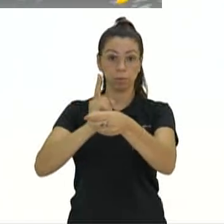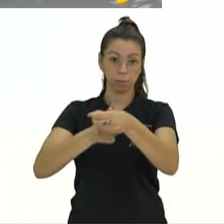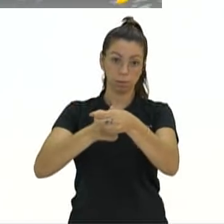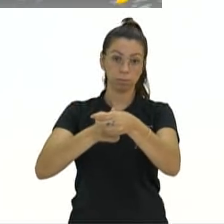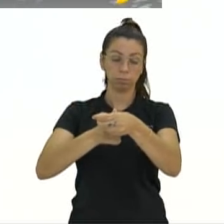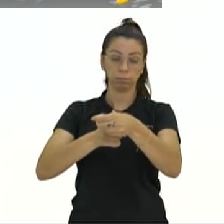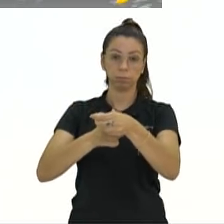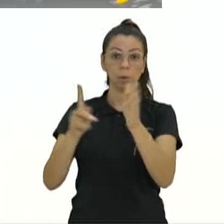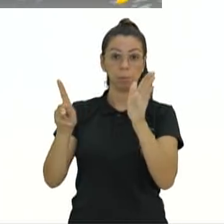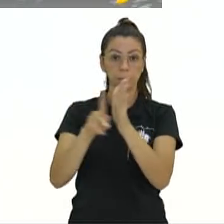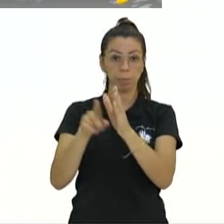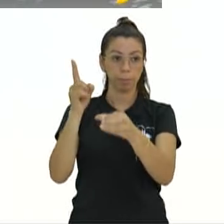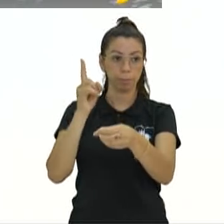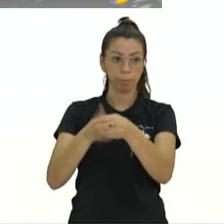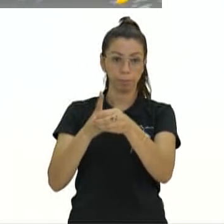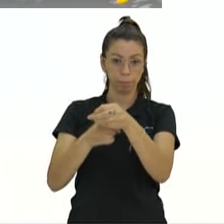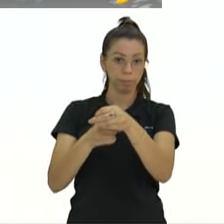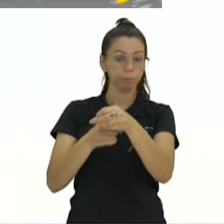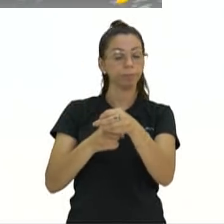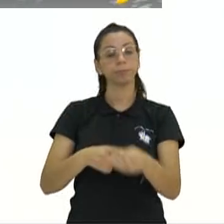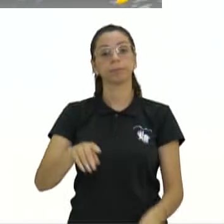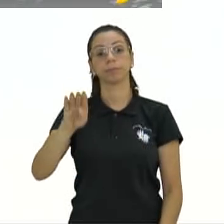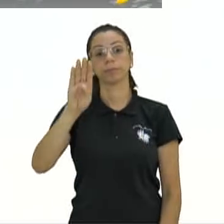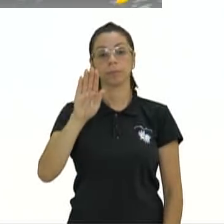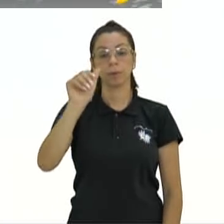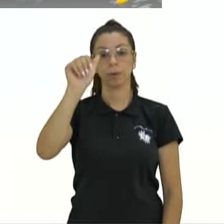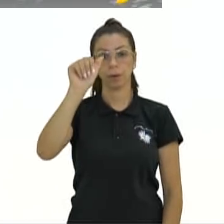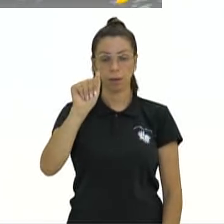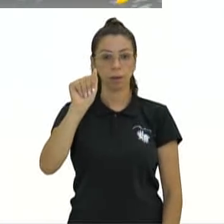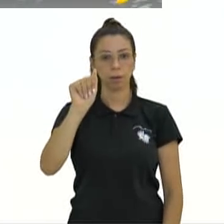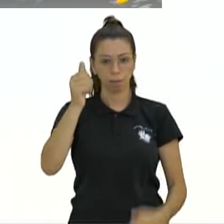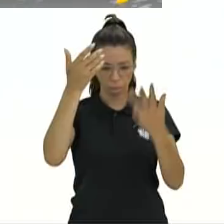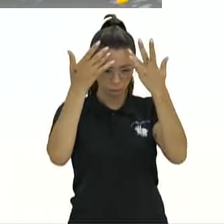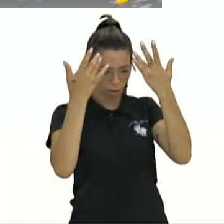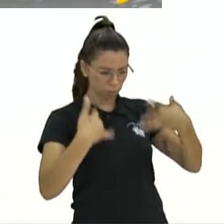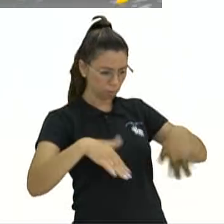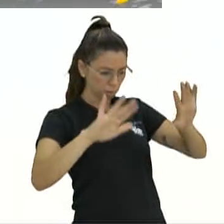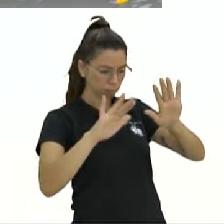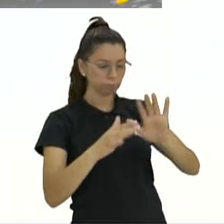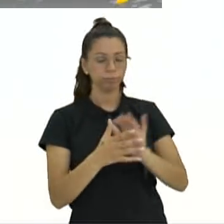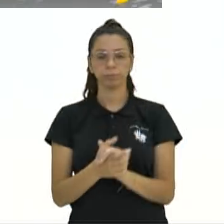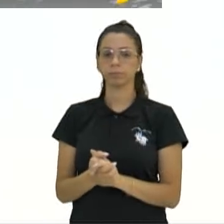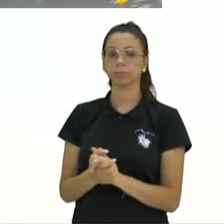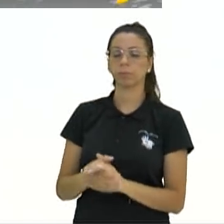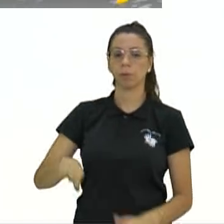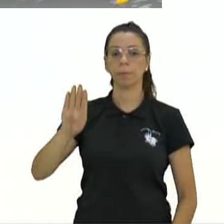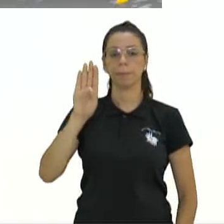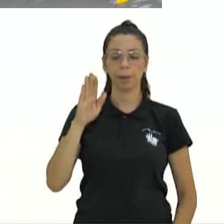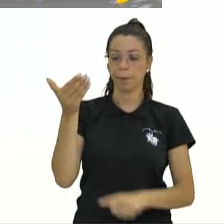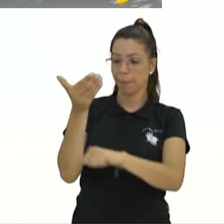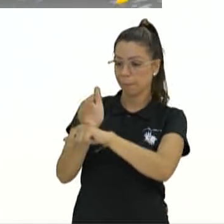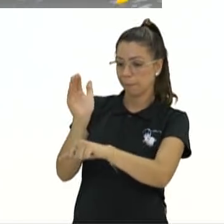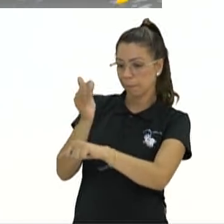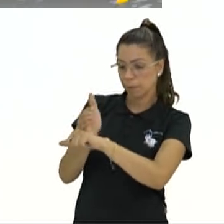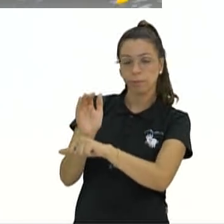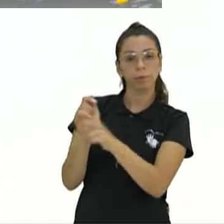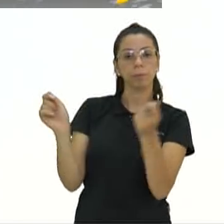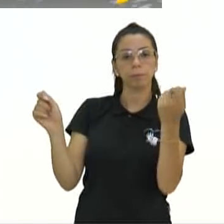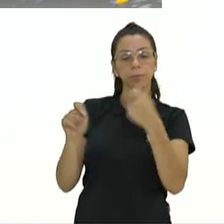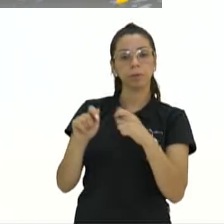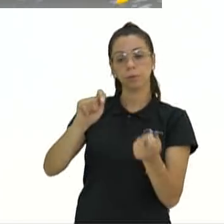só. A. Feitas em um ambiente natural. B. Através dessas práticas, há uma integração